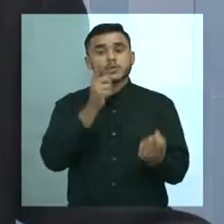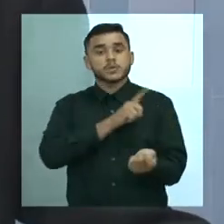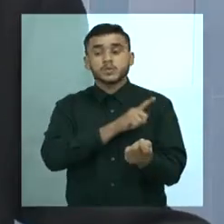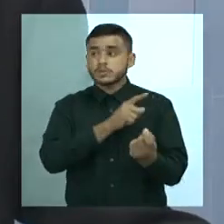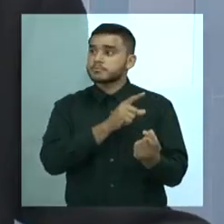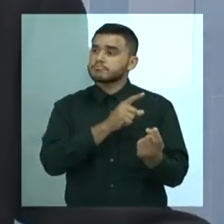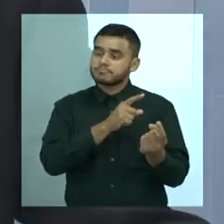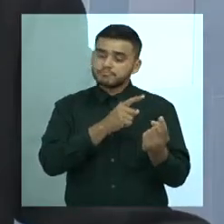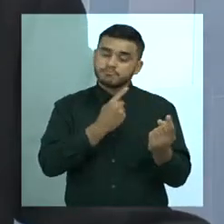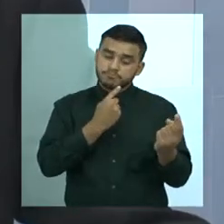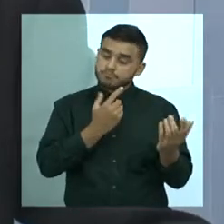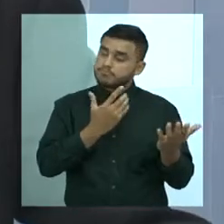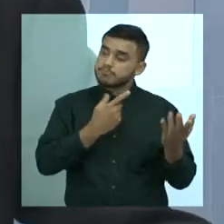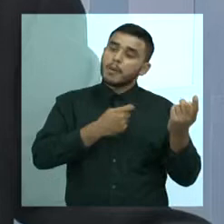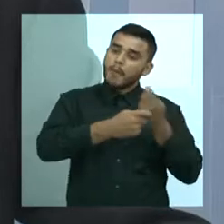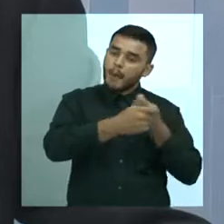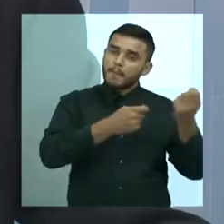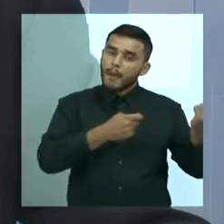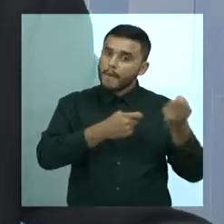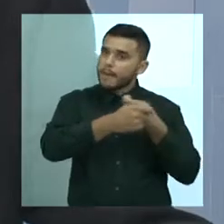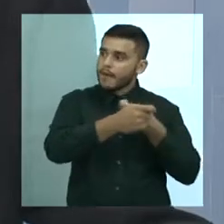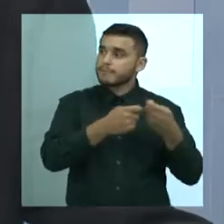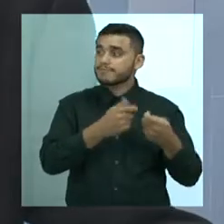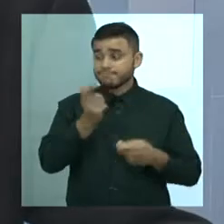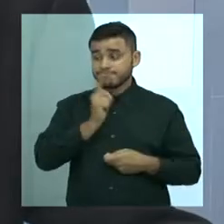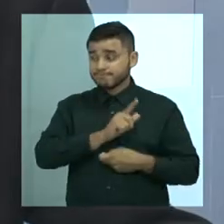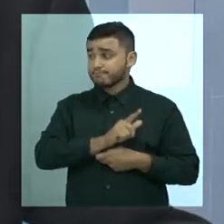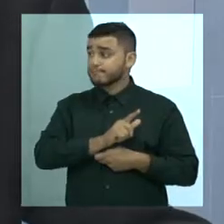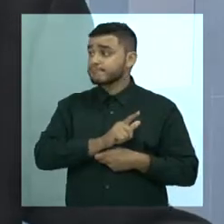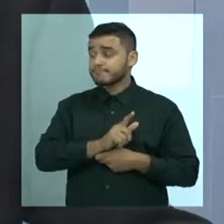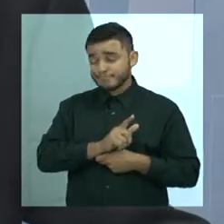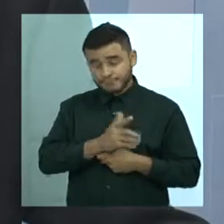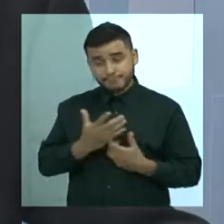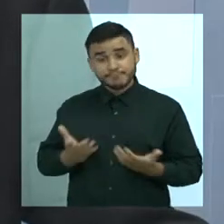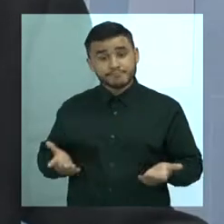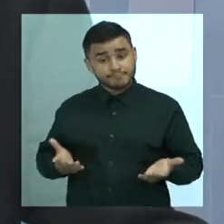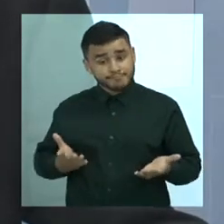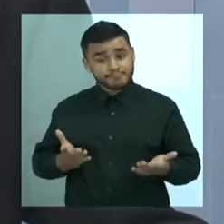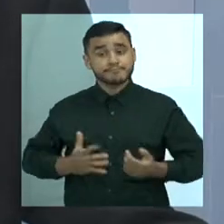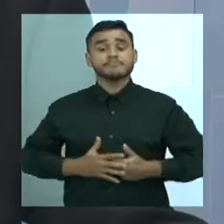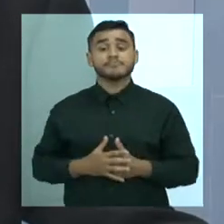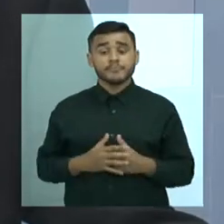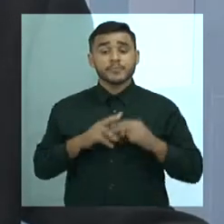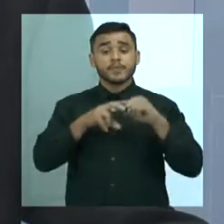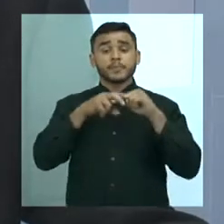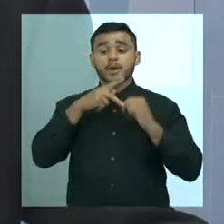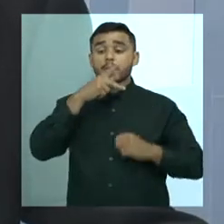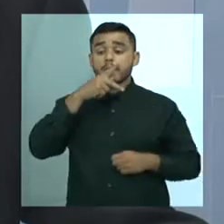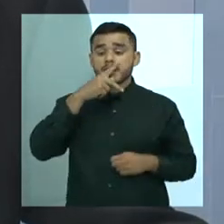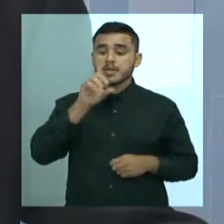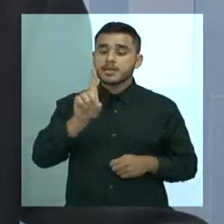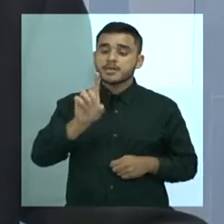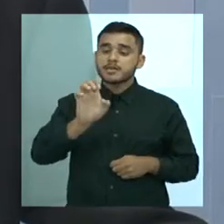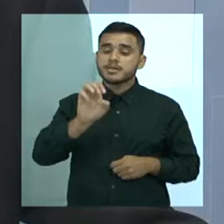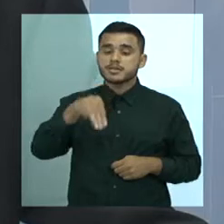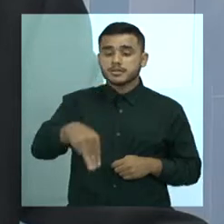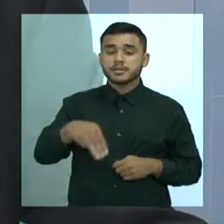Quer dizer, então são esses fatores que eu estou aqui levantando para dizer que vejo que houve sim uma interferência de